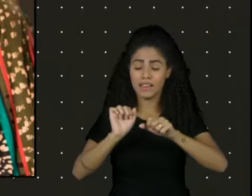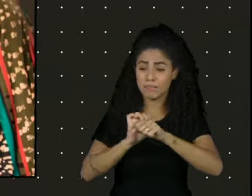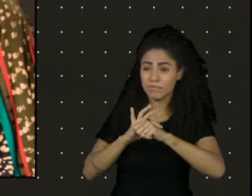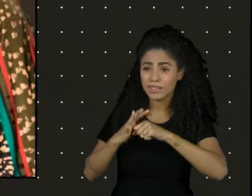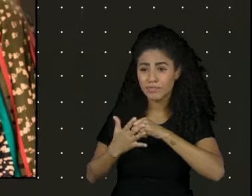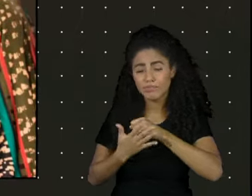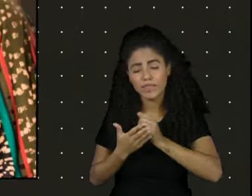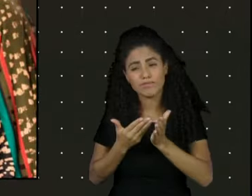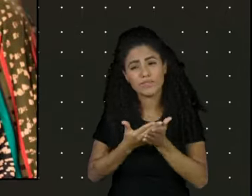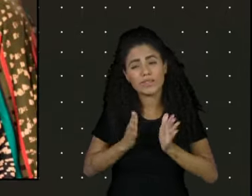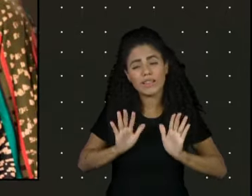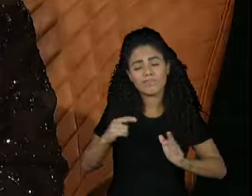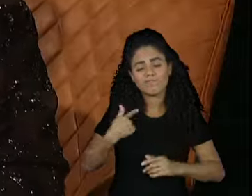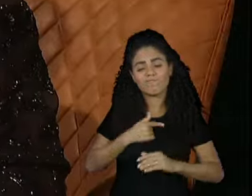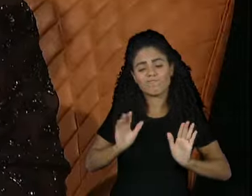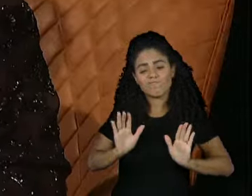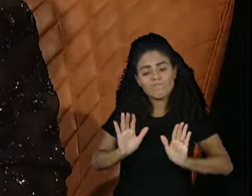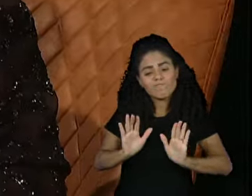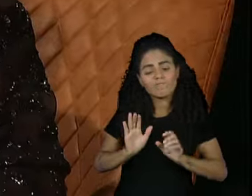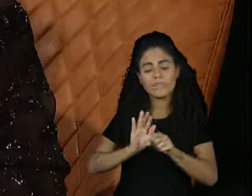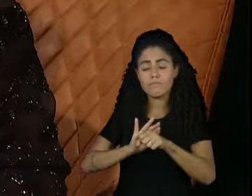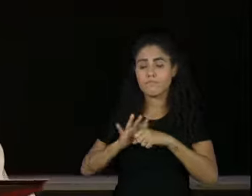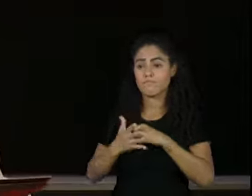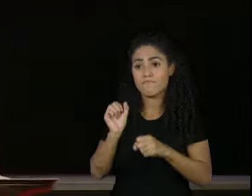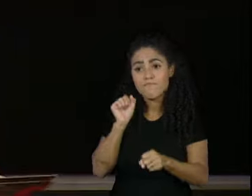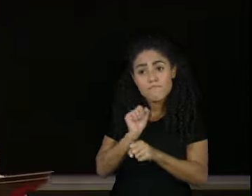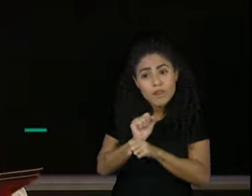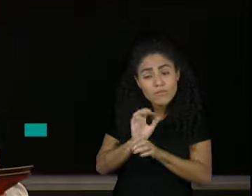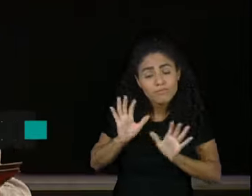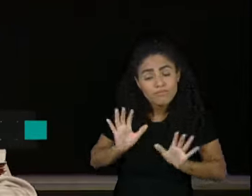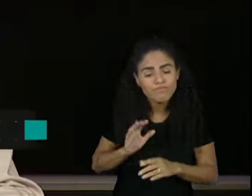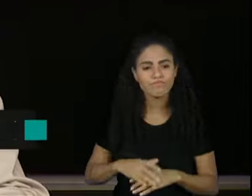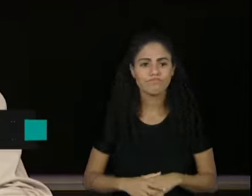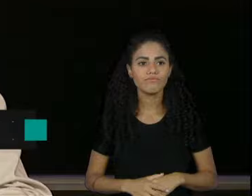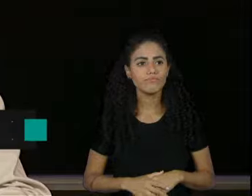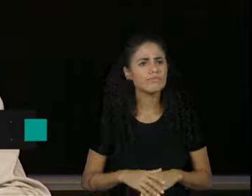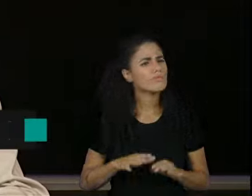E deu aquela parada. Adoro. Agora, Claudete,